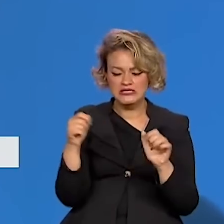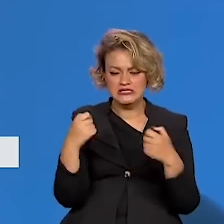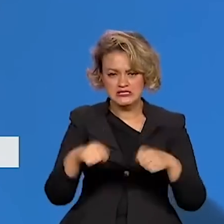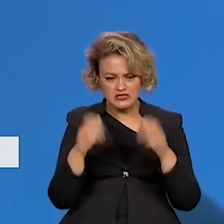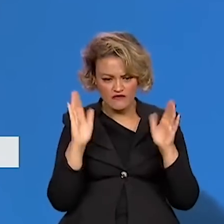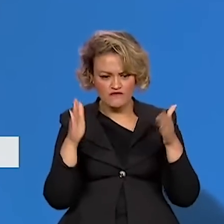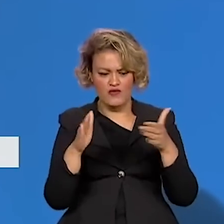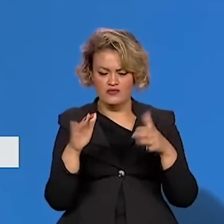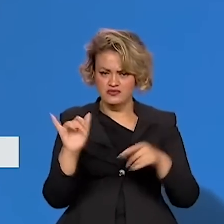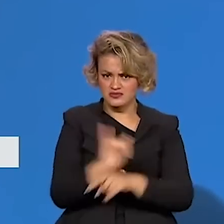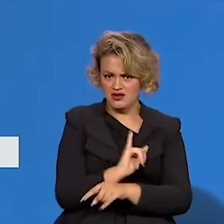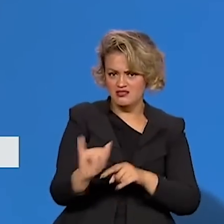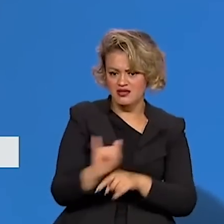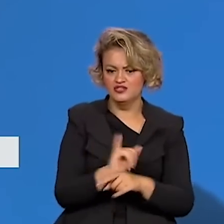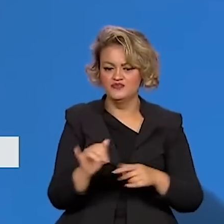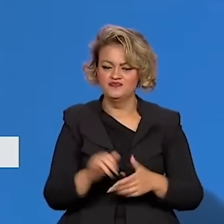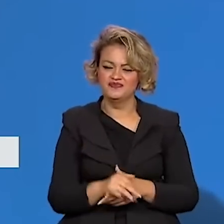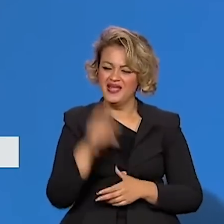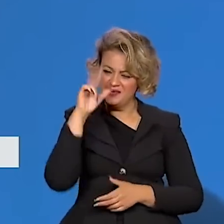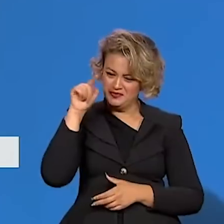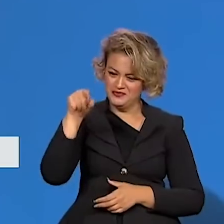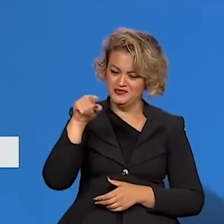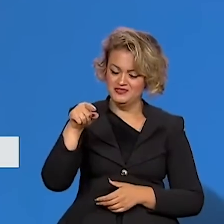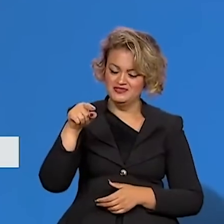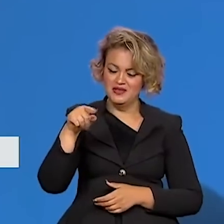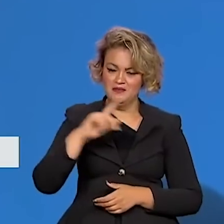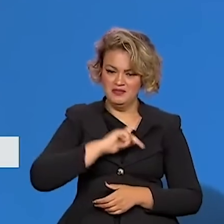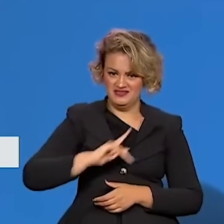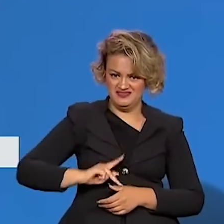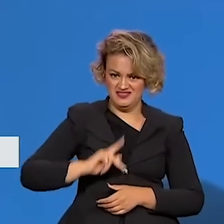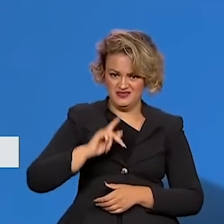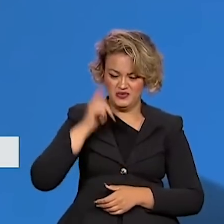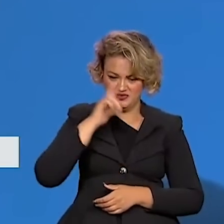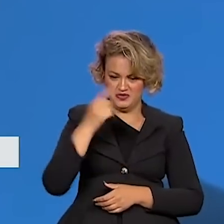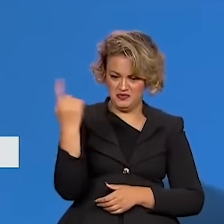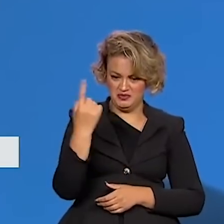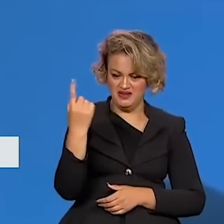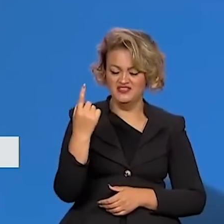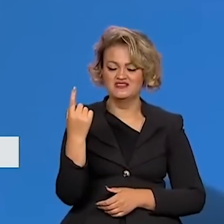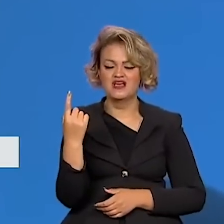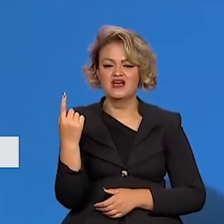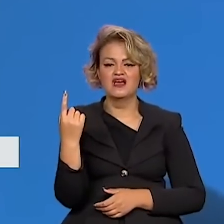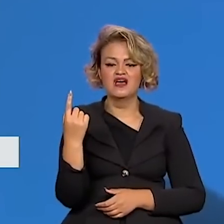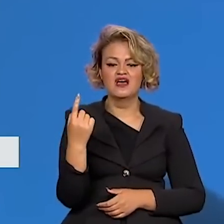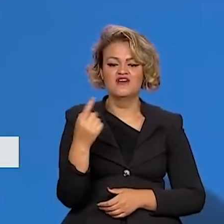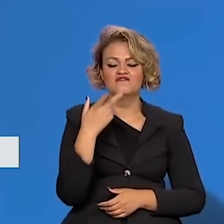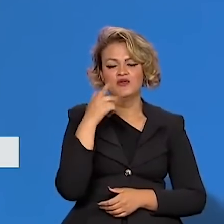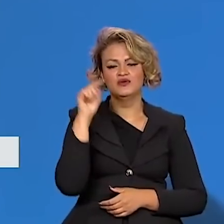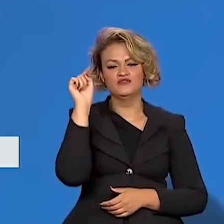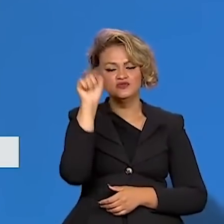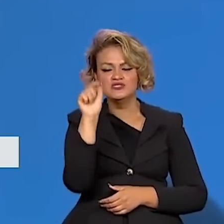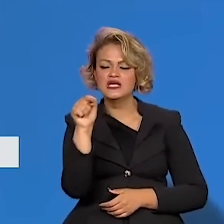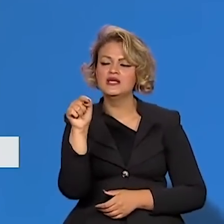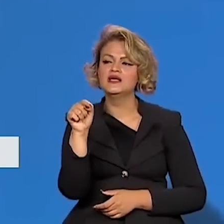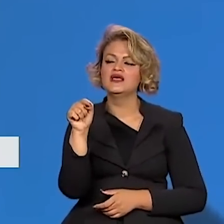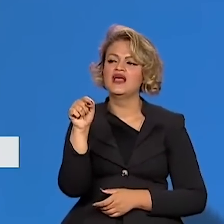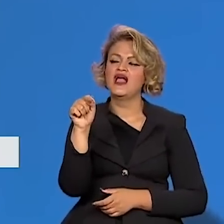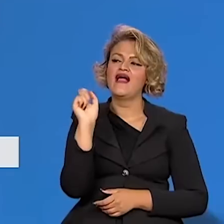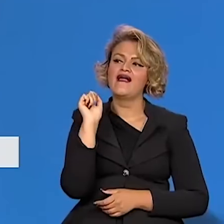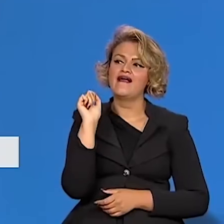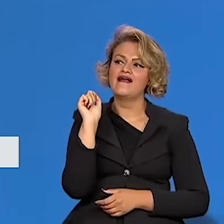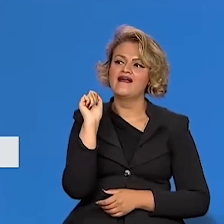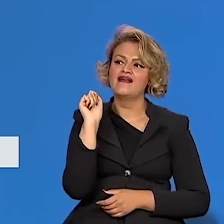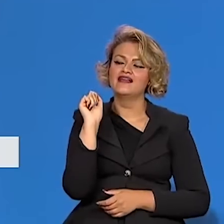eu lembro que quando você ganhou a primeira eleição no Brasil se vendia muita ideia de que você tinha quem tinha